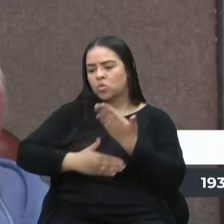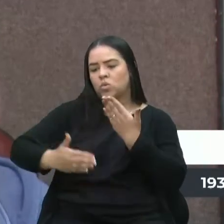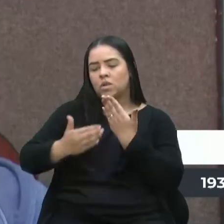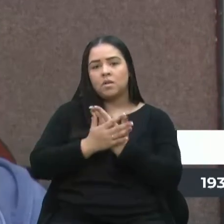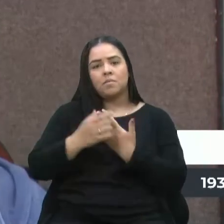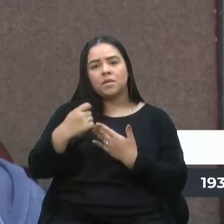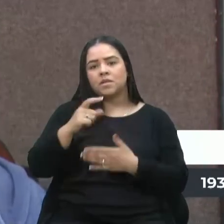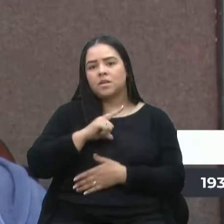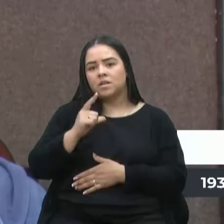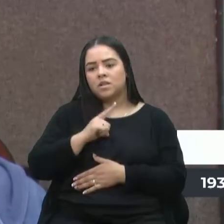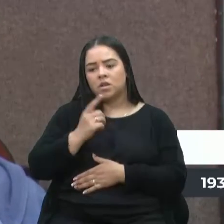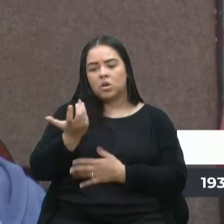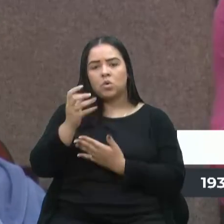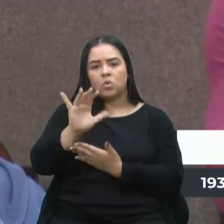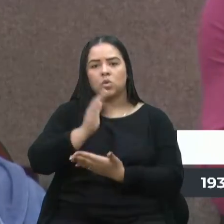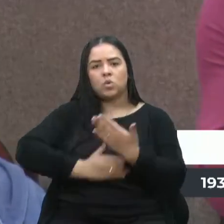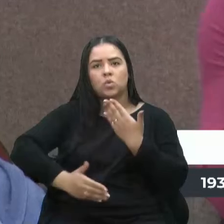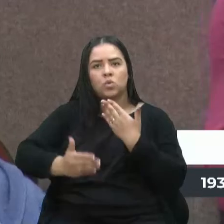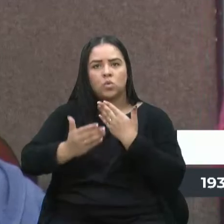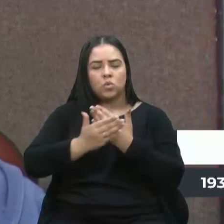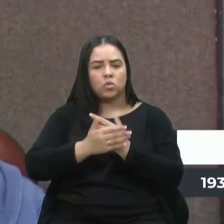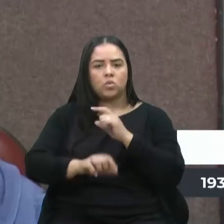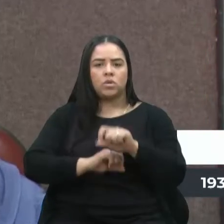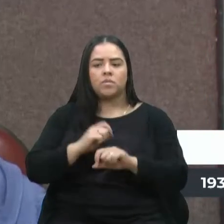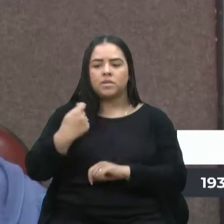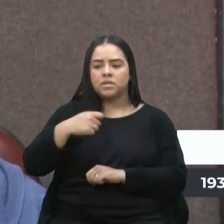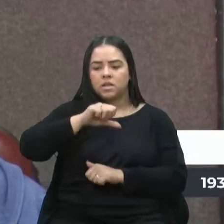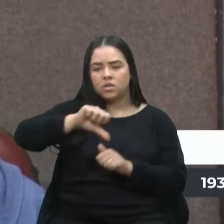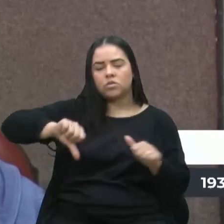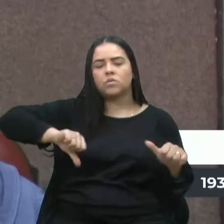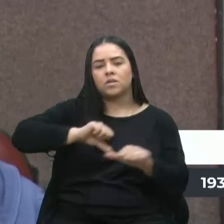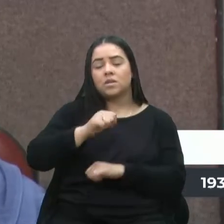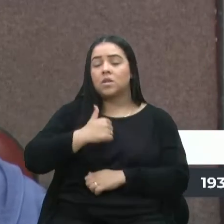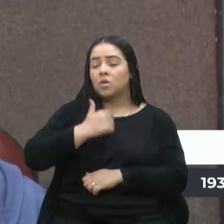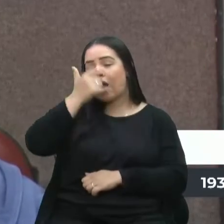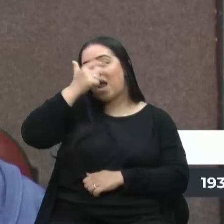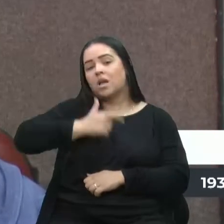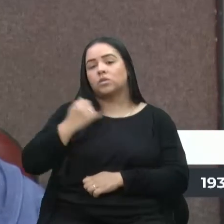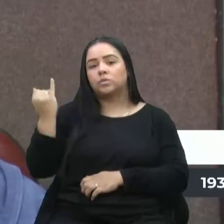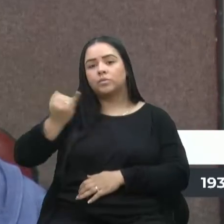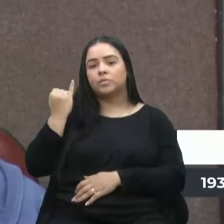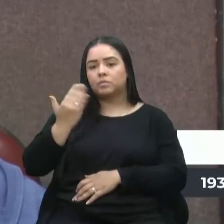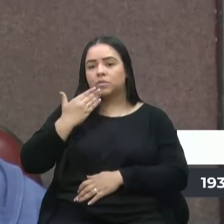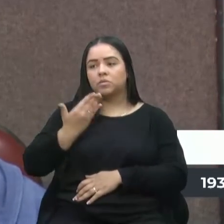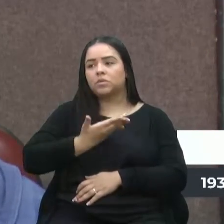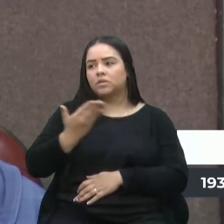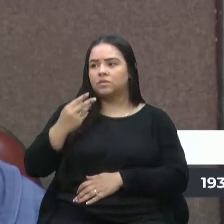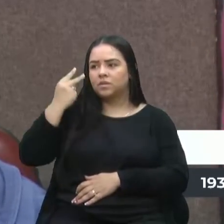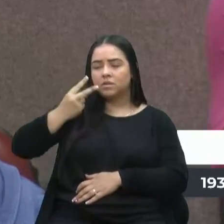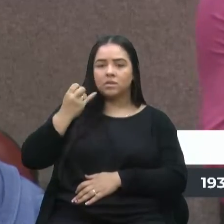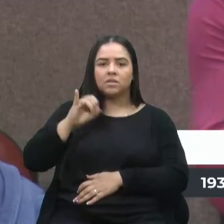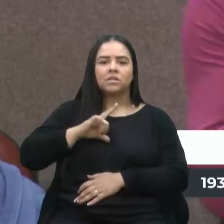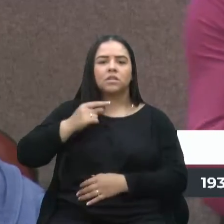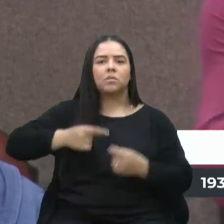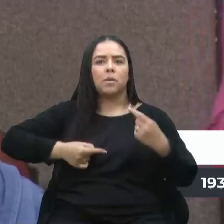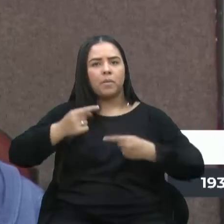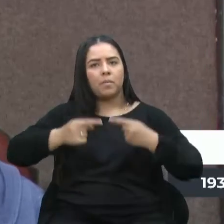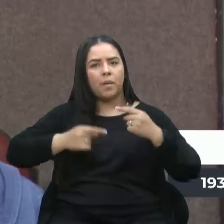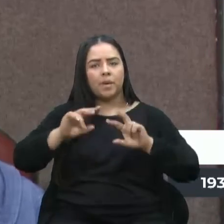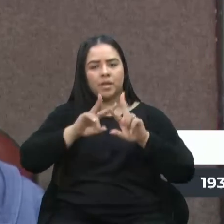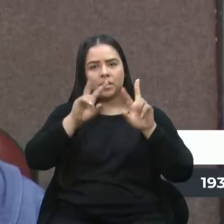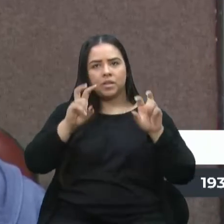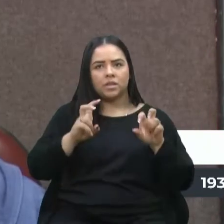contrariedade da medida toda a medida provisória que seja alterada lá que eu acho importante Peço aos vereadores que quando eu tiver o debate que foi